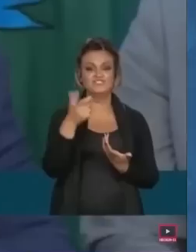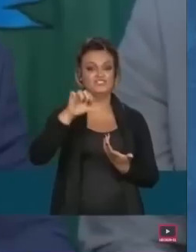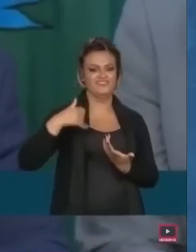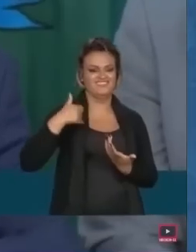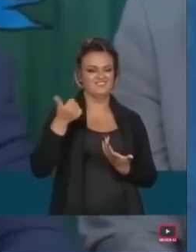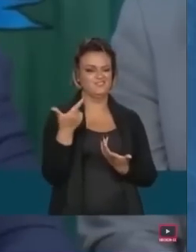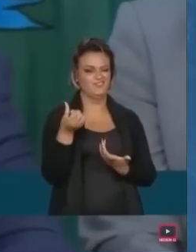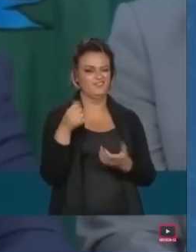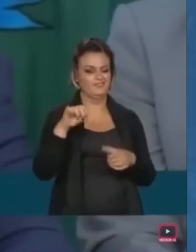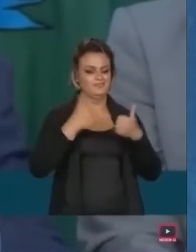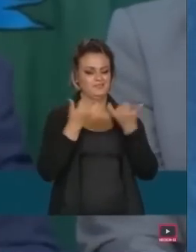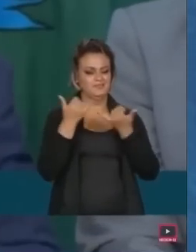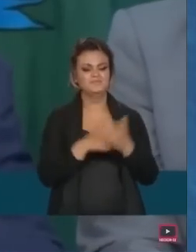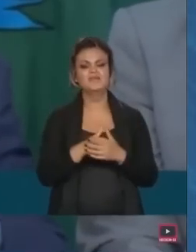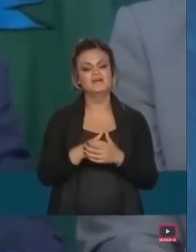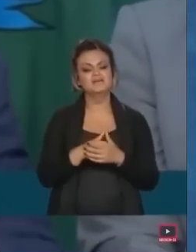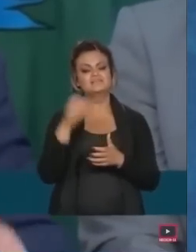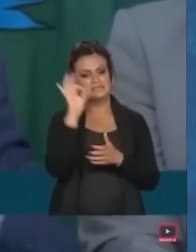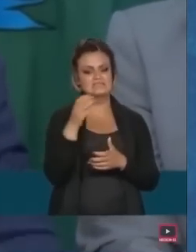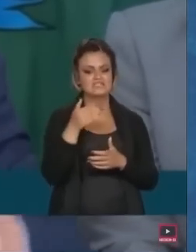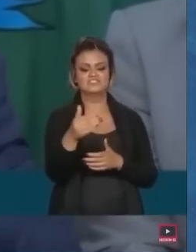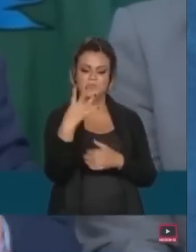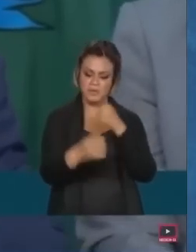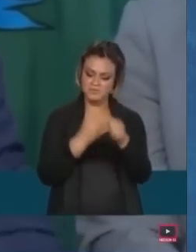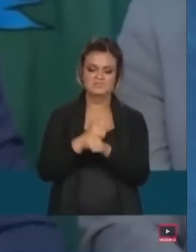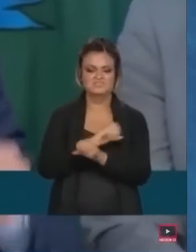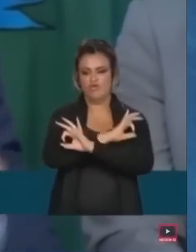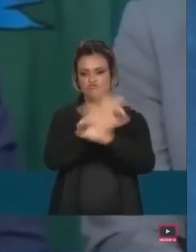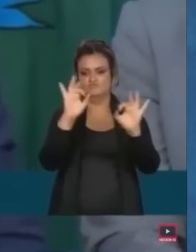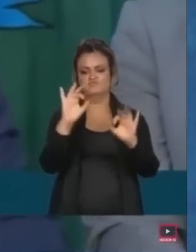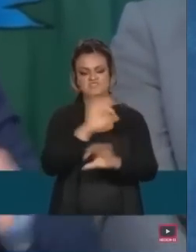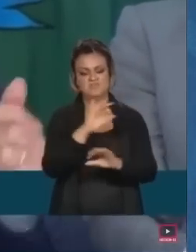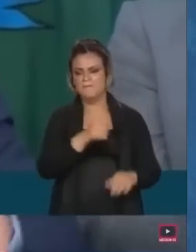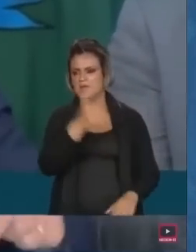Estou com muita vontade e eu tenho certeza que esses vão ser os melhores 4 anos da